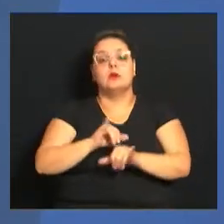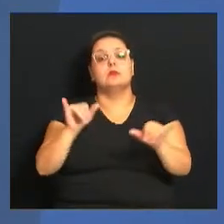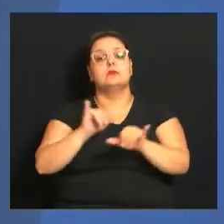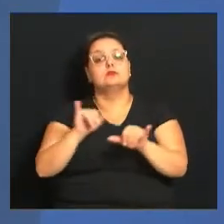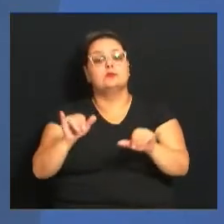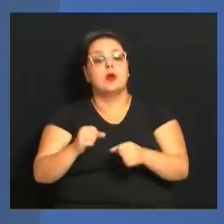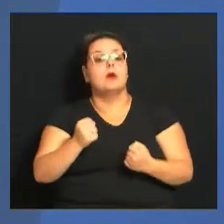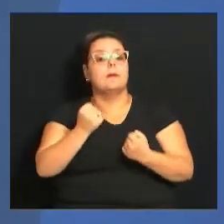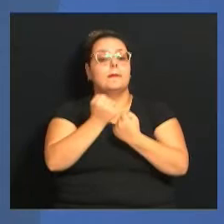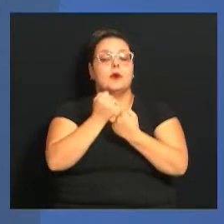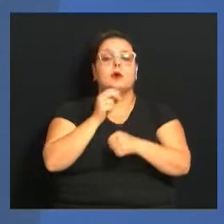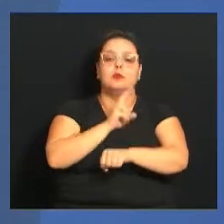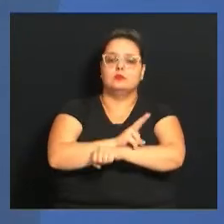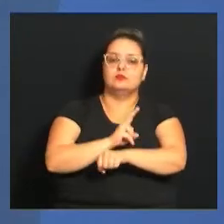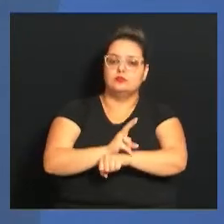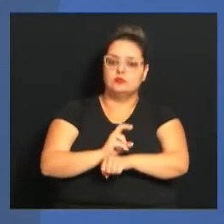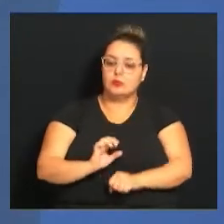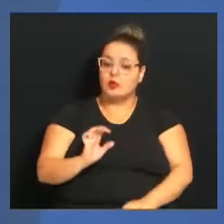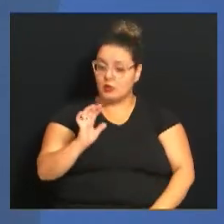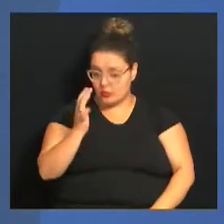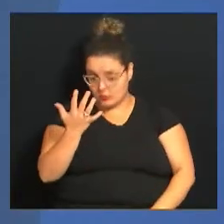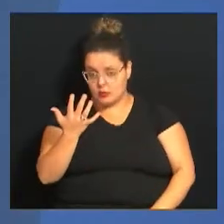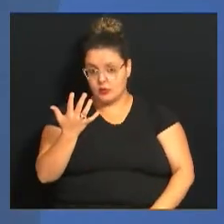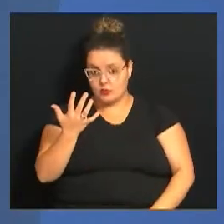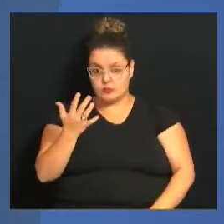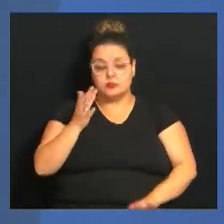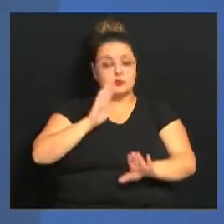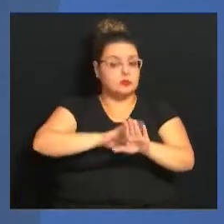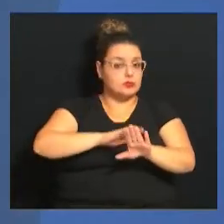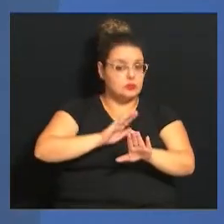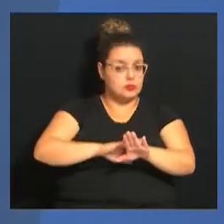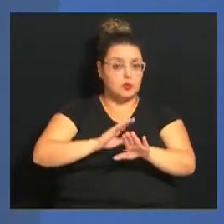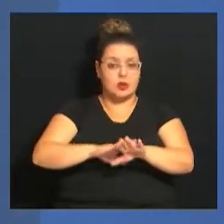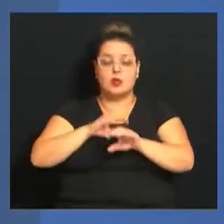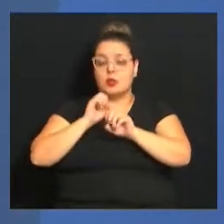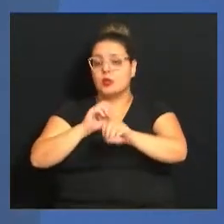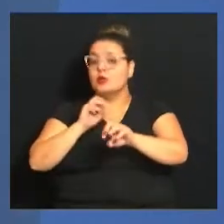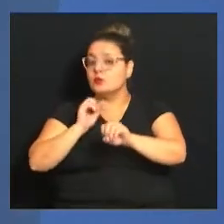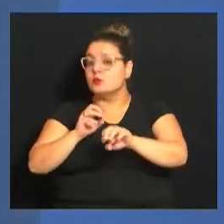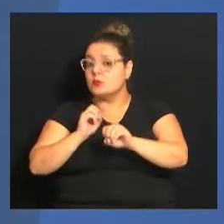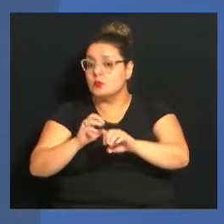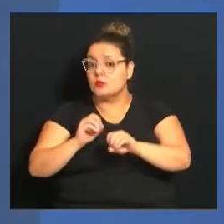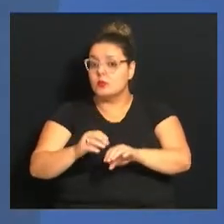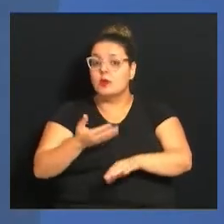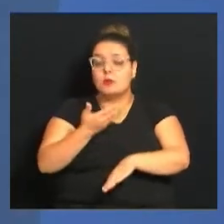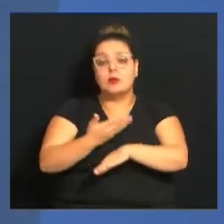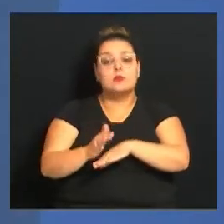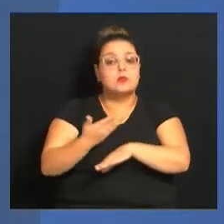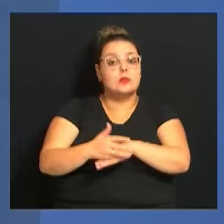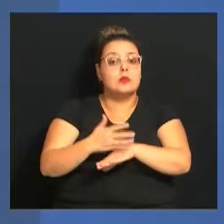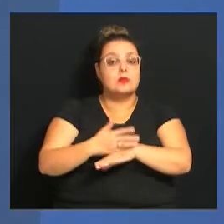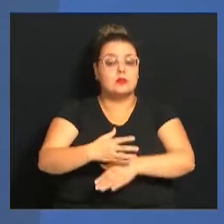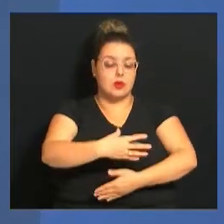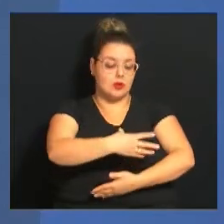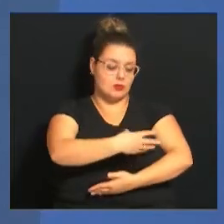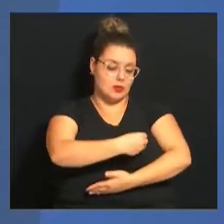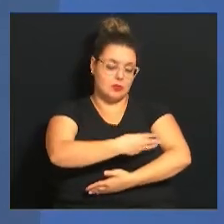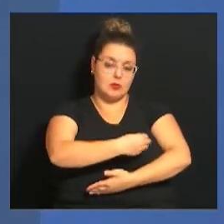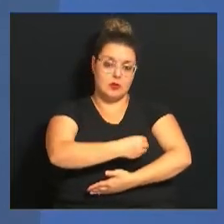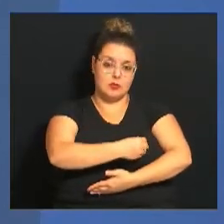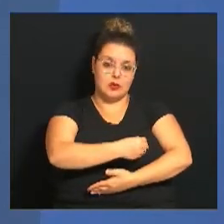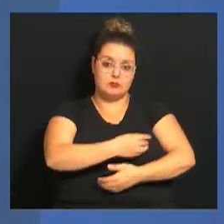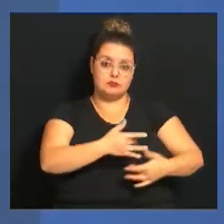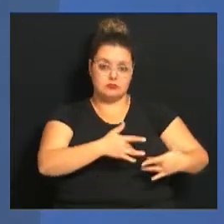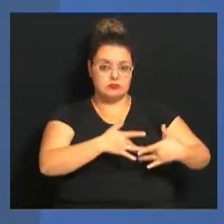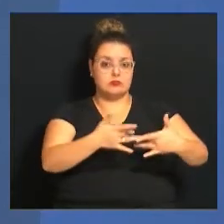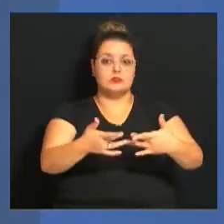apoio, proteção, realização de ações educativas para a prática do aleitamento materno e também da doação.